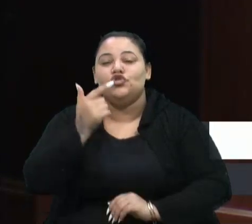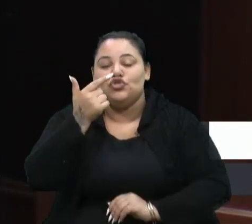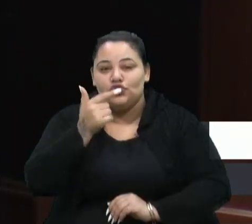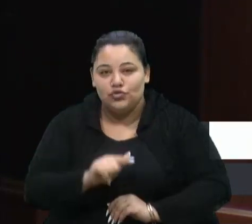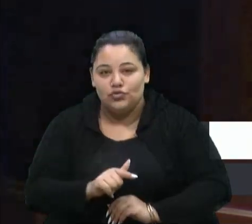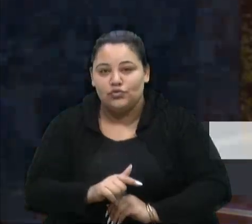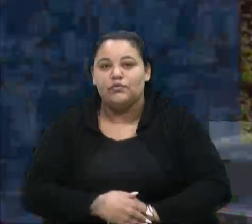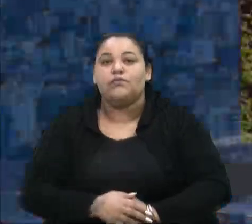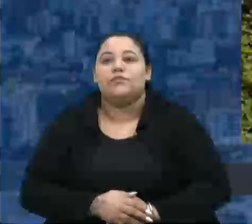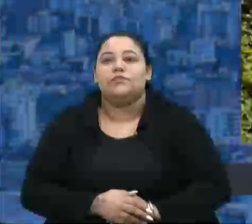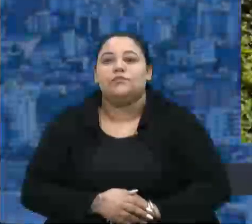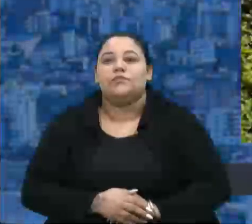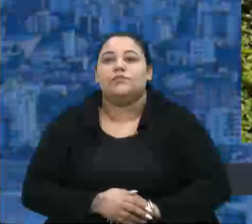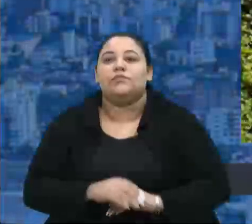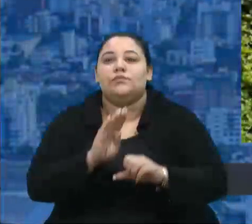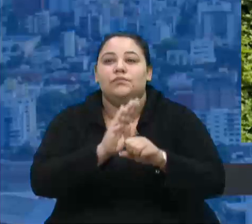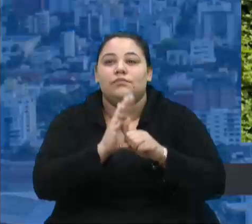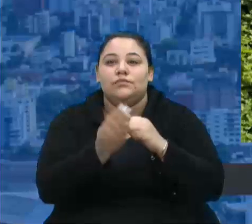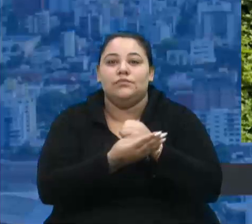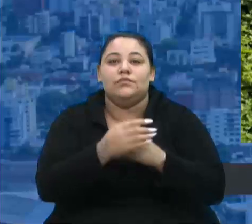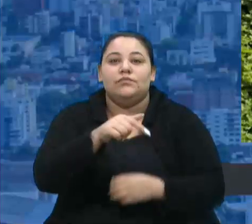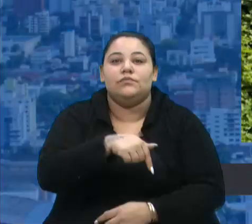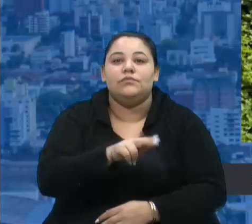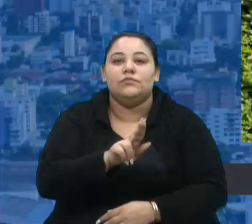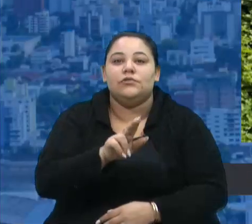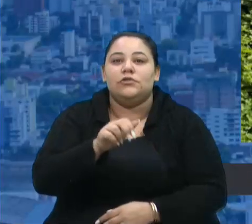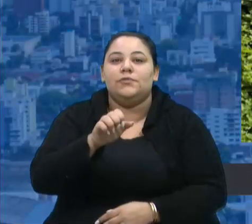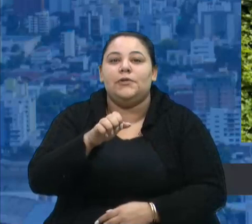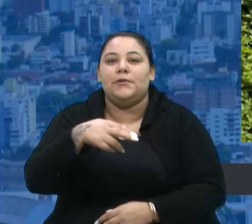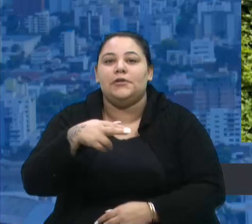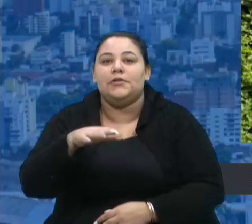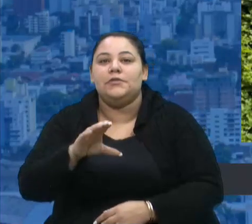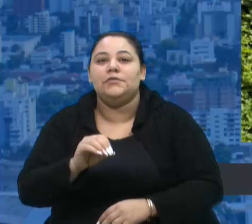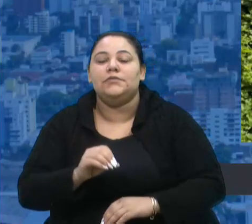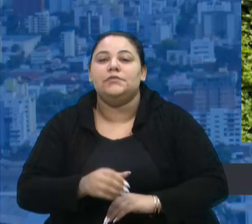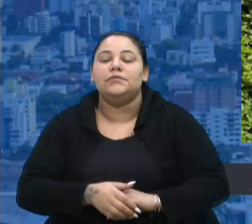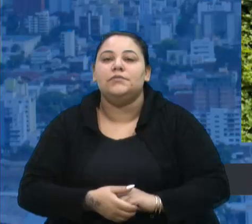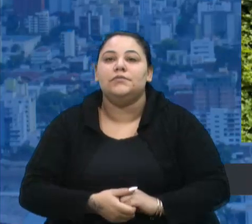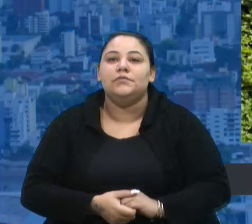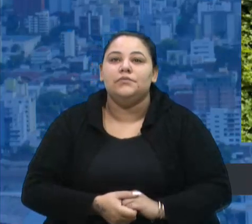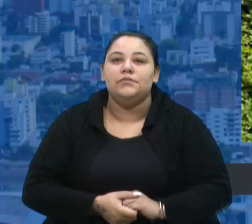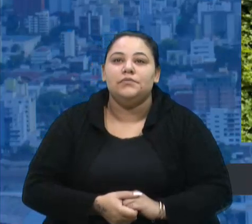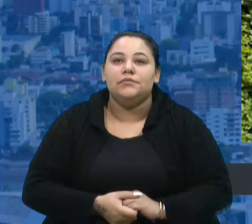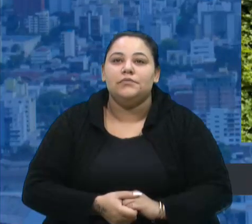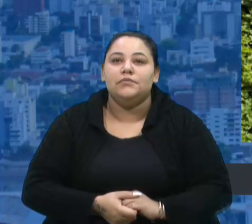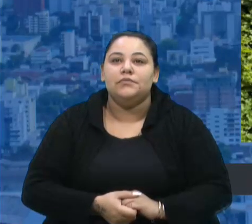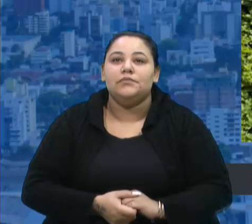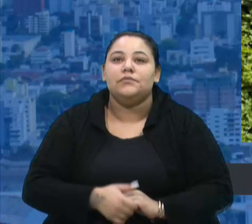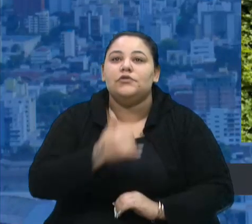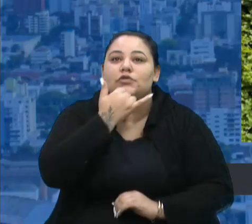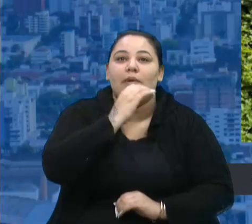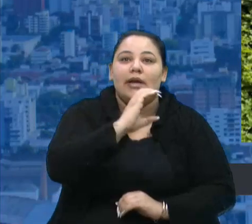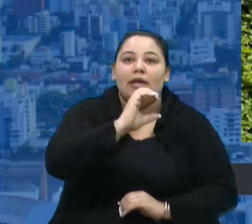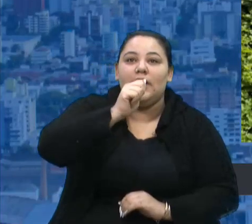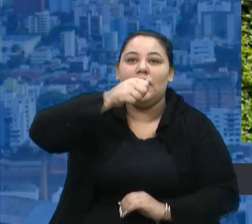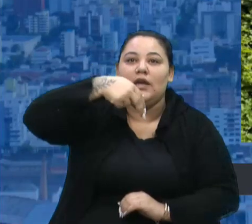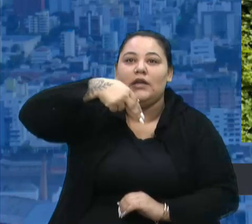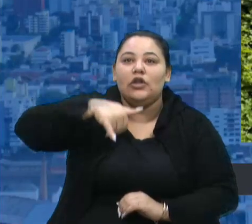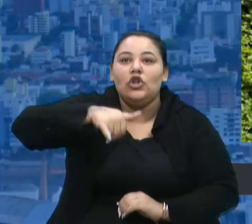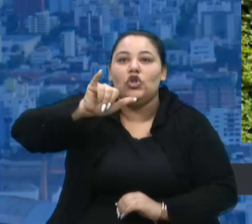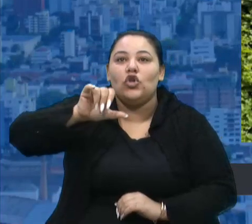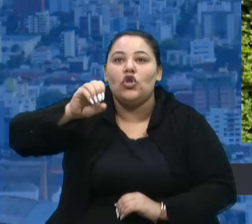no bairro Kennel de nossa cidade. Triste, triste ver essas moradias sendo